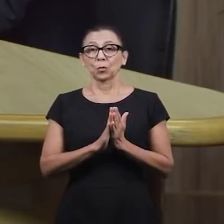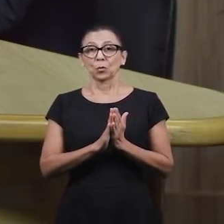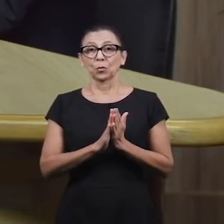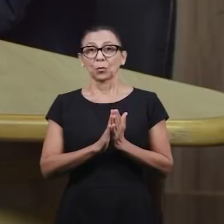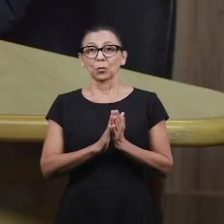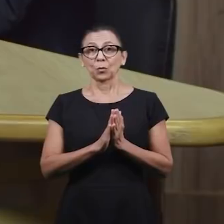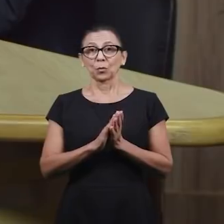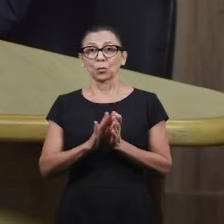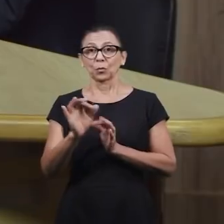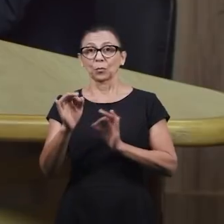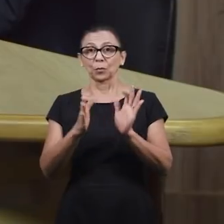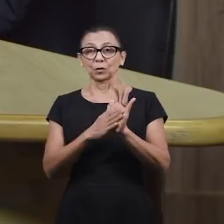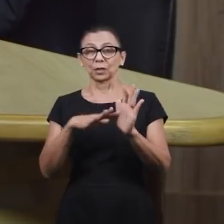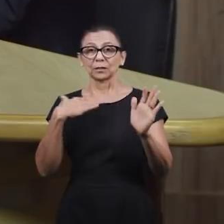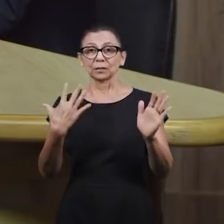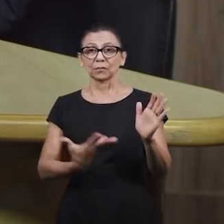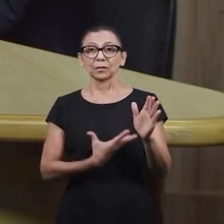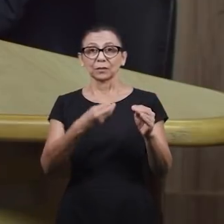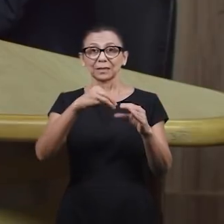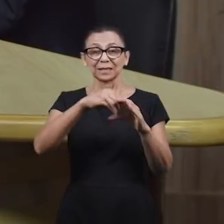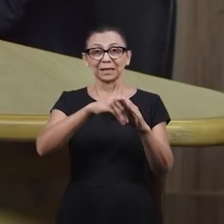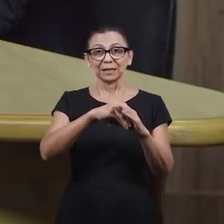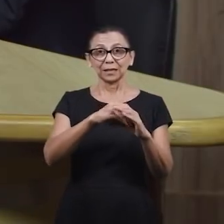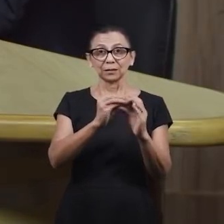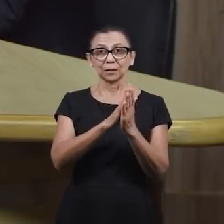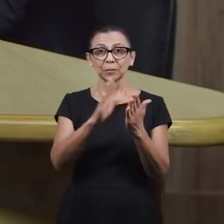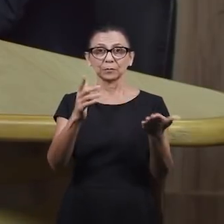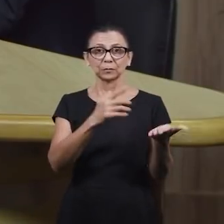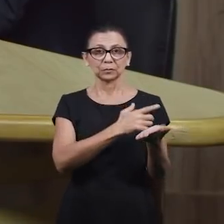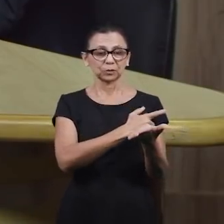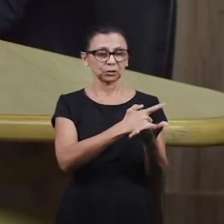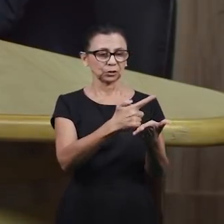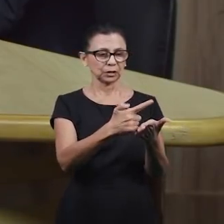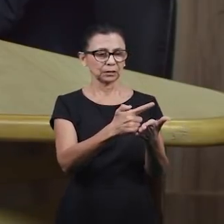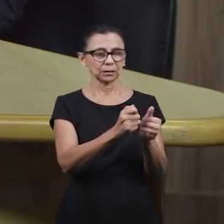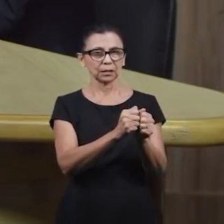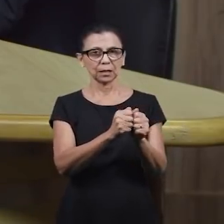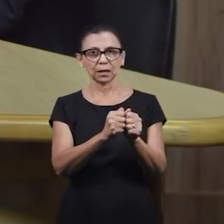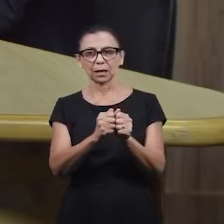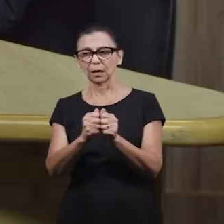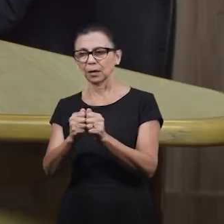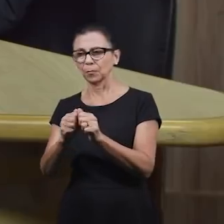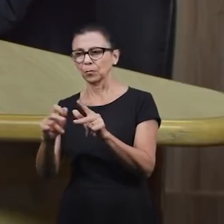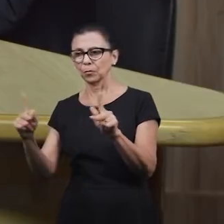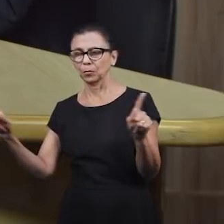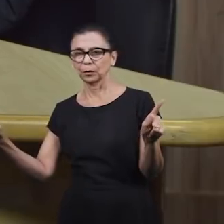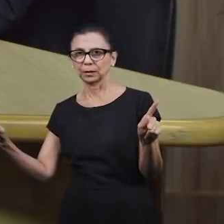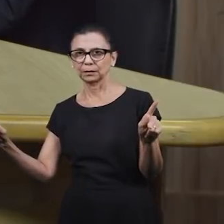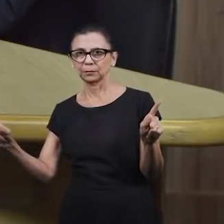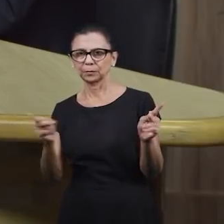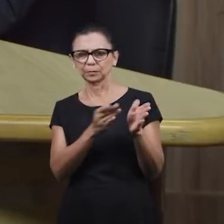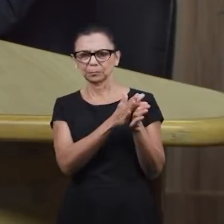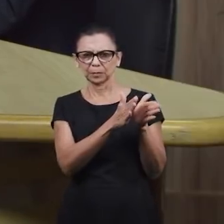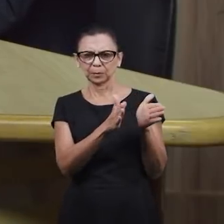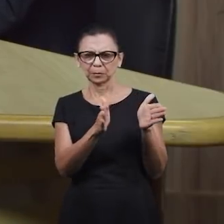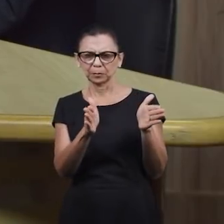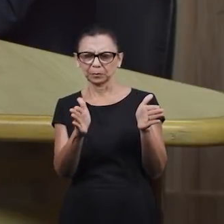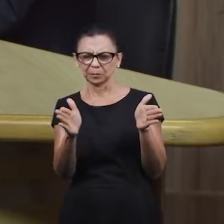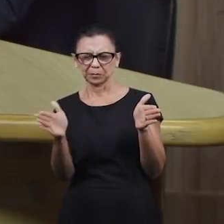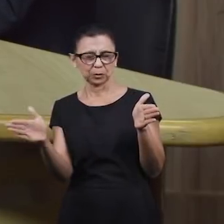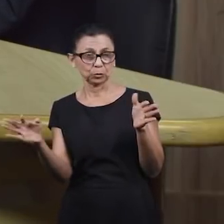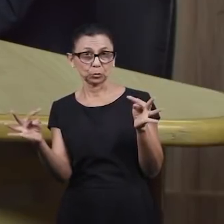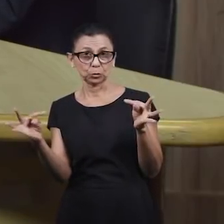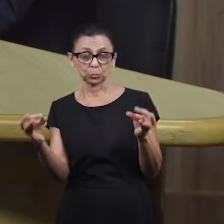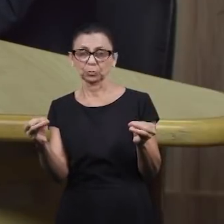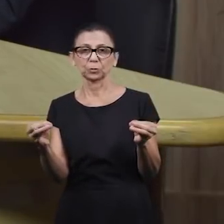última palavra, do Gênesis ao Apocalipse, né? Ele tem uma abrangência muito grande e porque ele